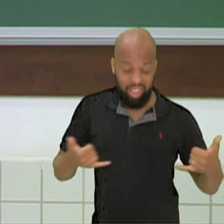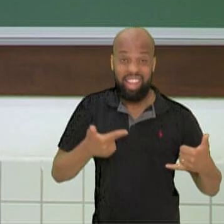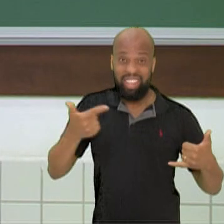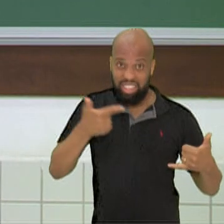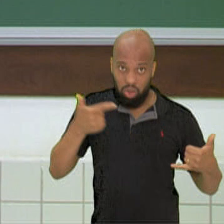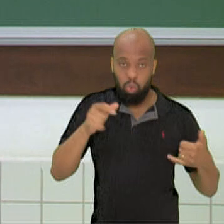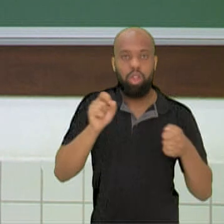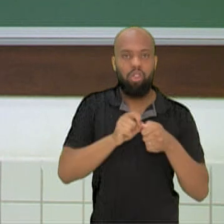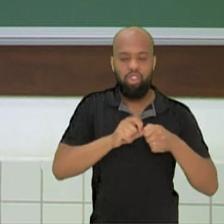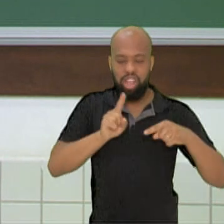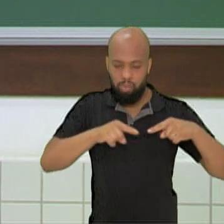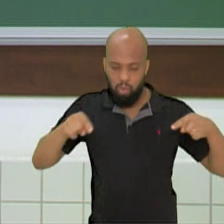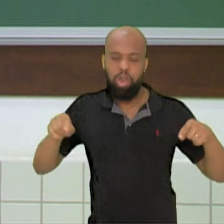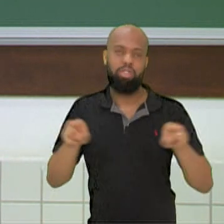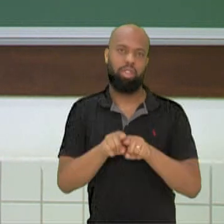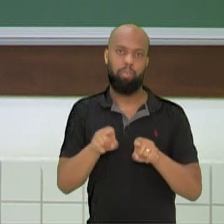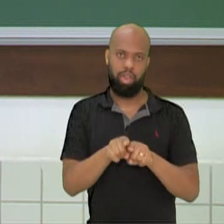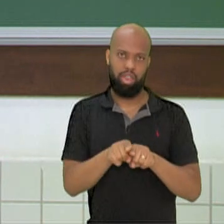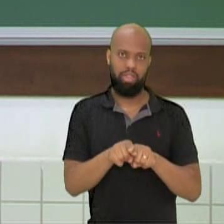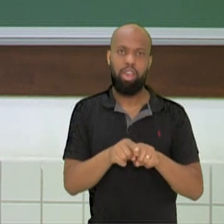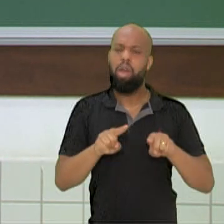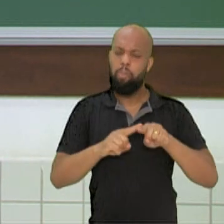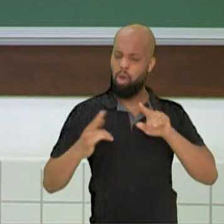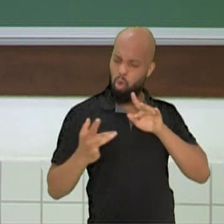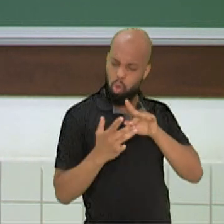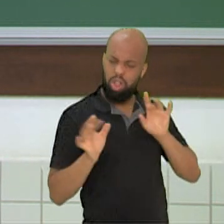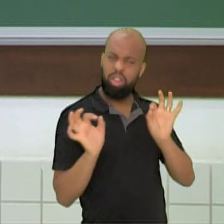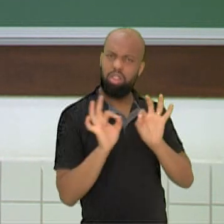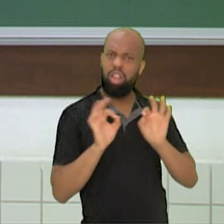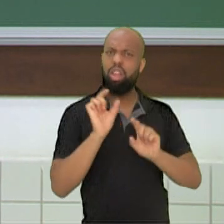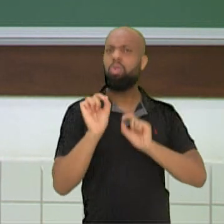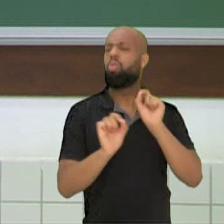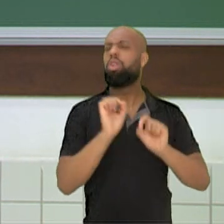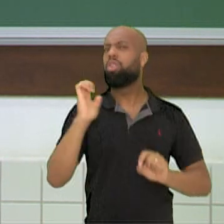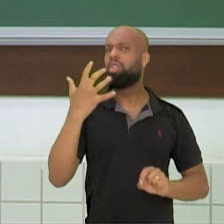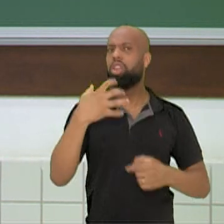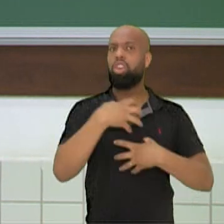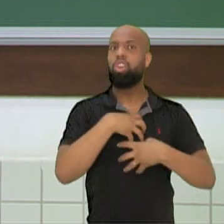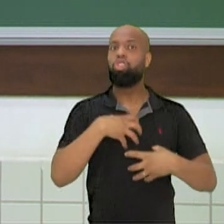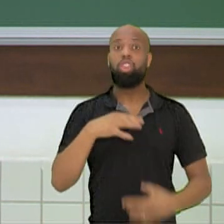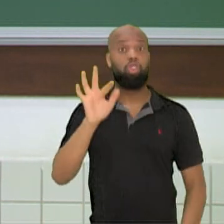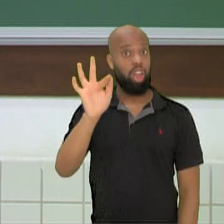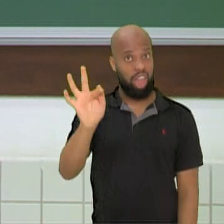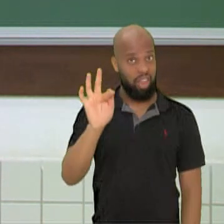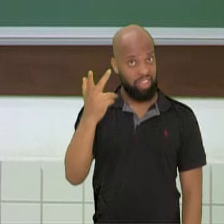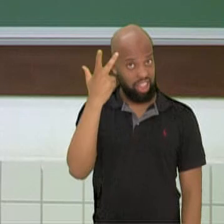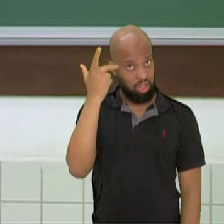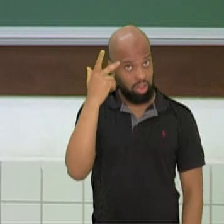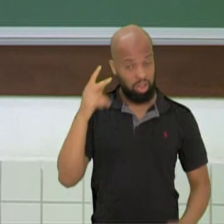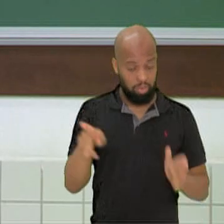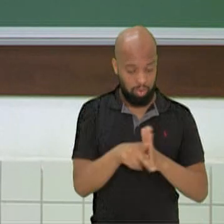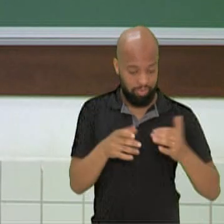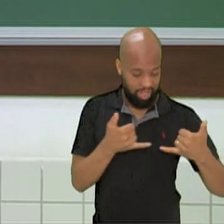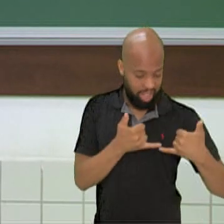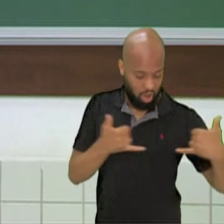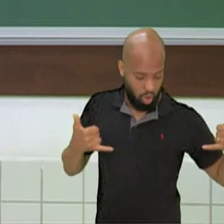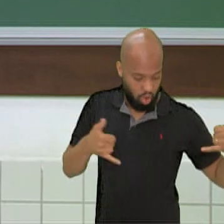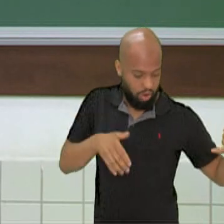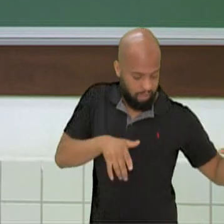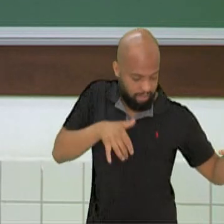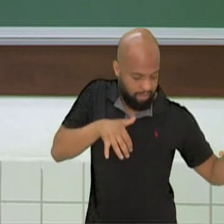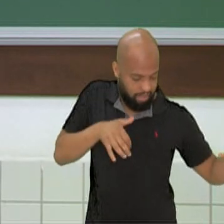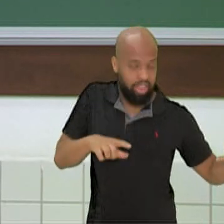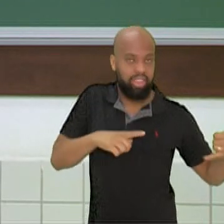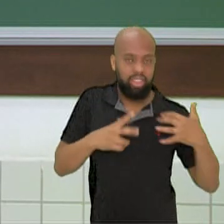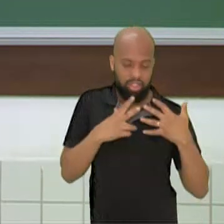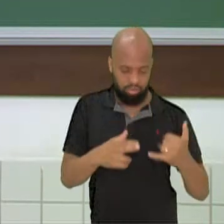houve toque, o contato entre elas. O que acontece é que a frequência natural da corda que você venha estar trabalhando ali é igual da